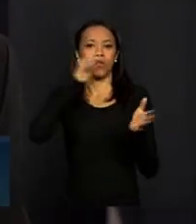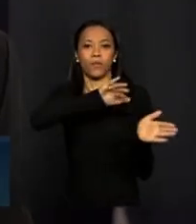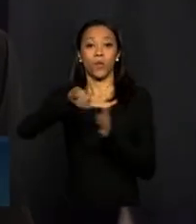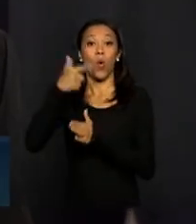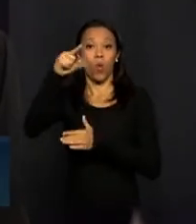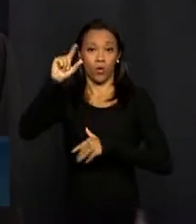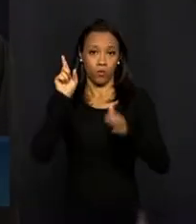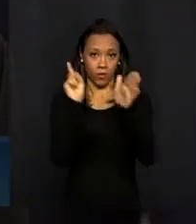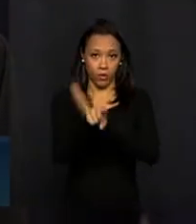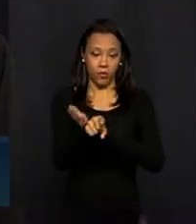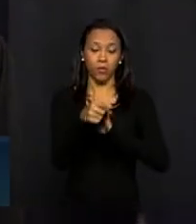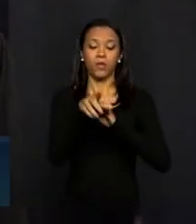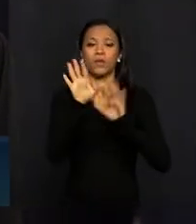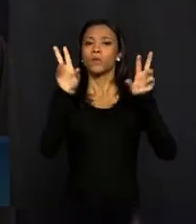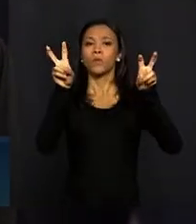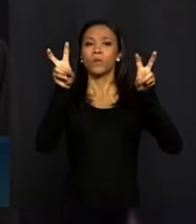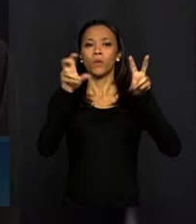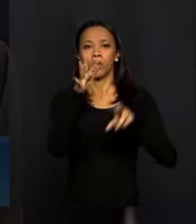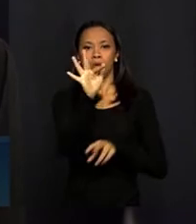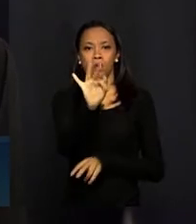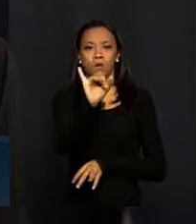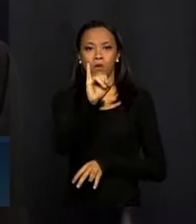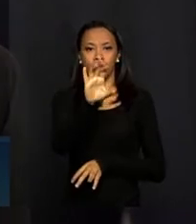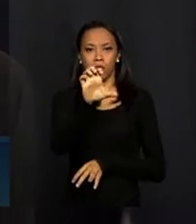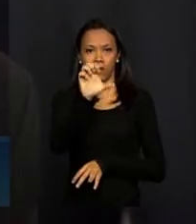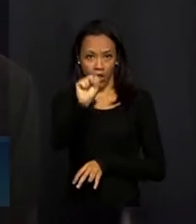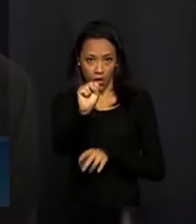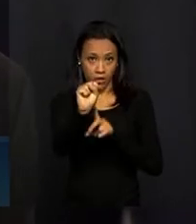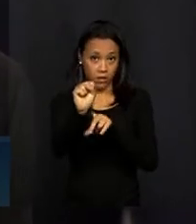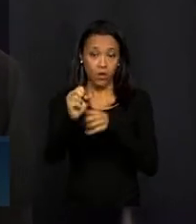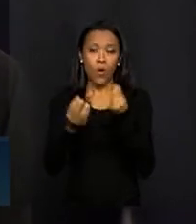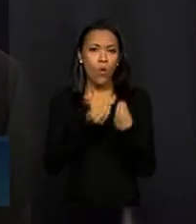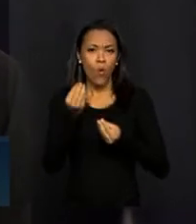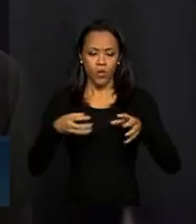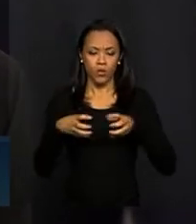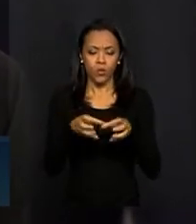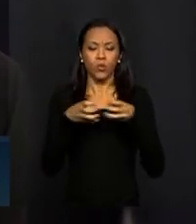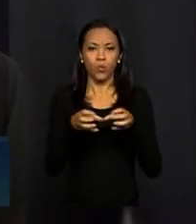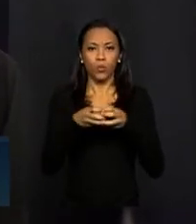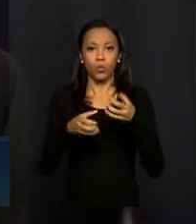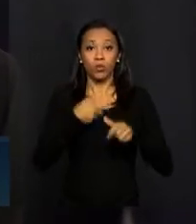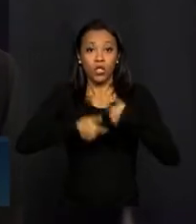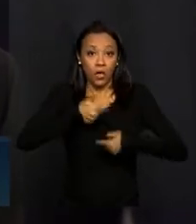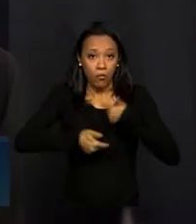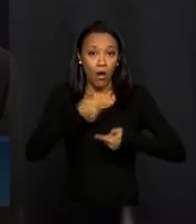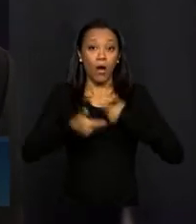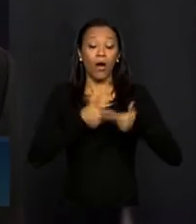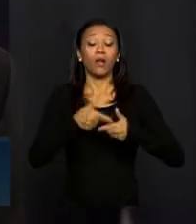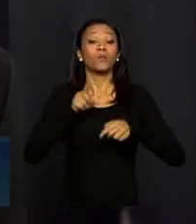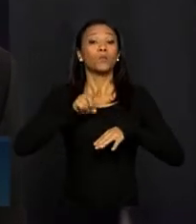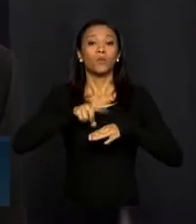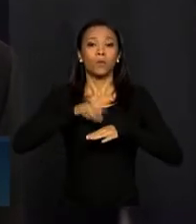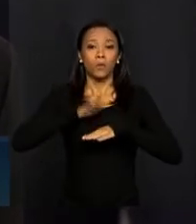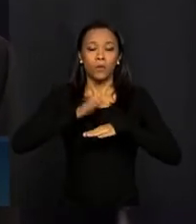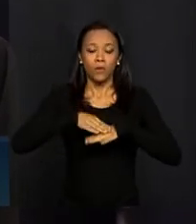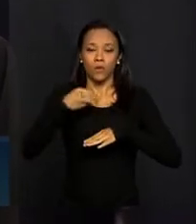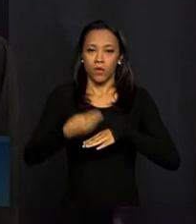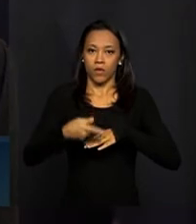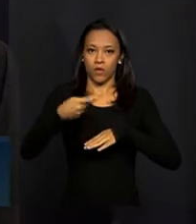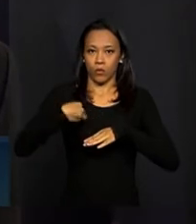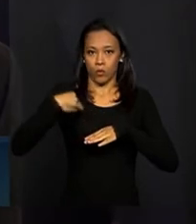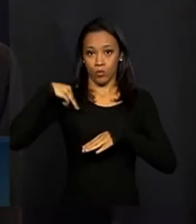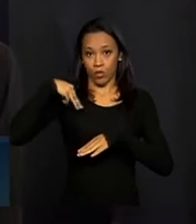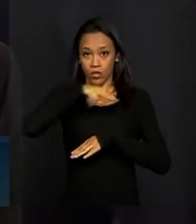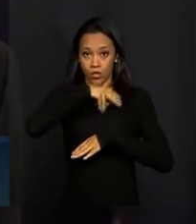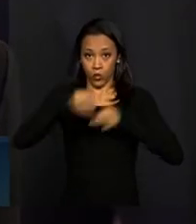FIES, exatamente como que esse grupo de trabalho do Ministério da Justiça e do MEC vão trabalhar, como é que esse grupo vai trabalhar e